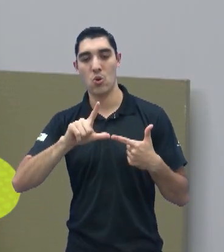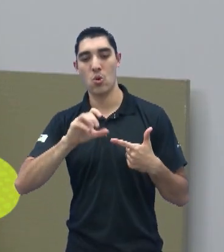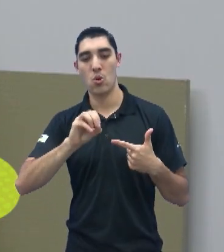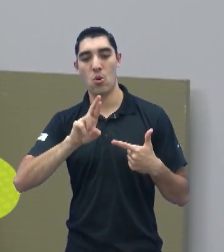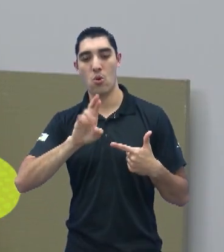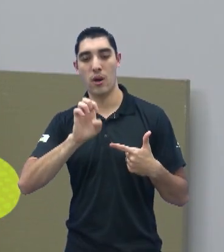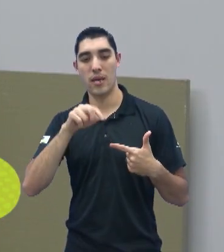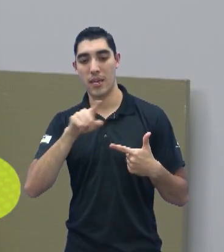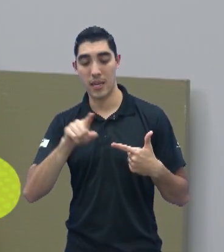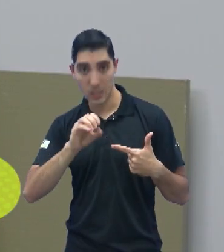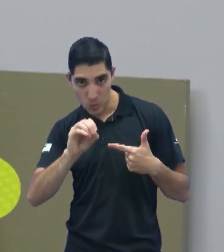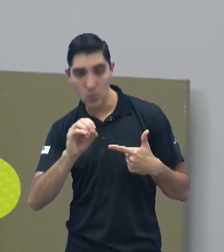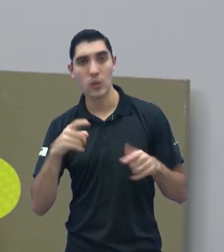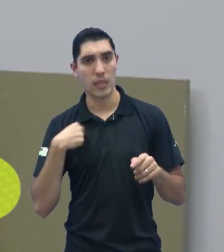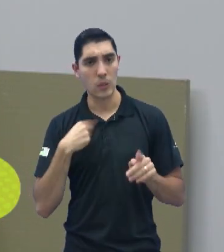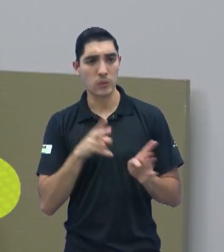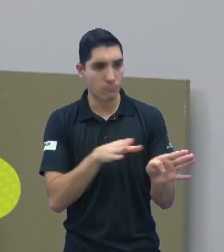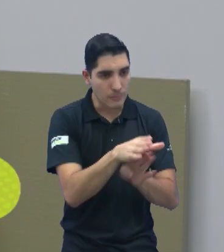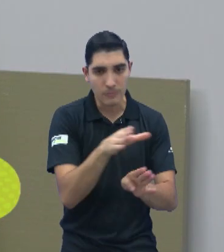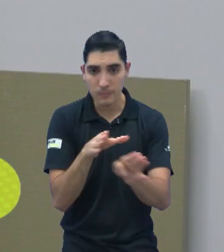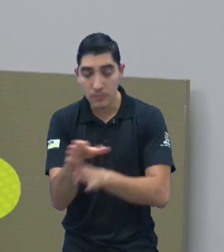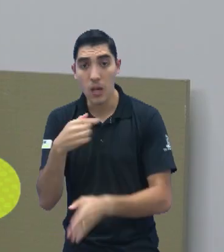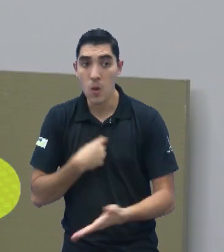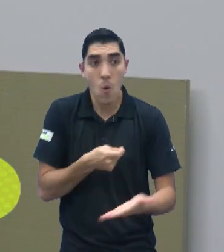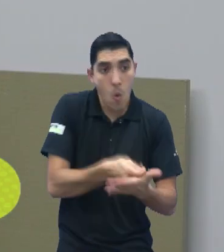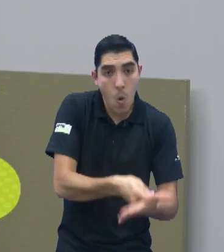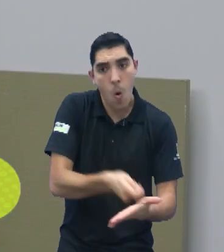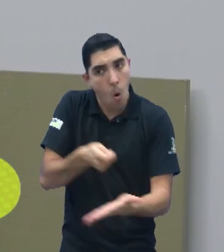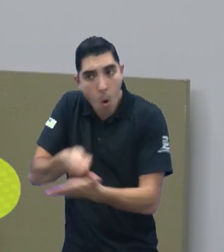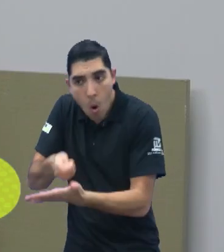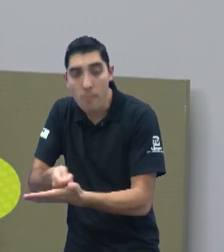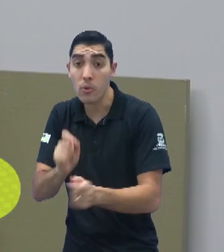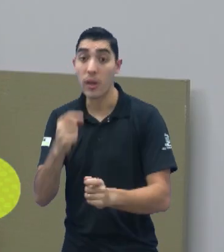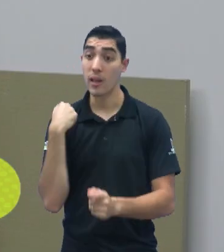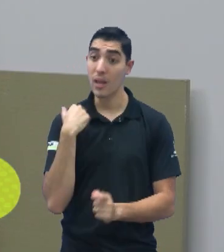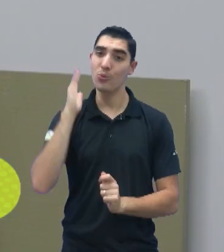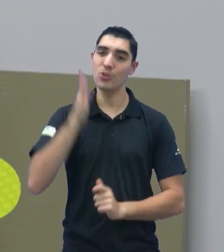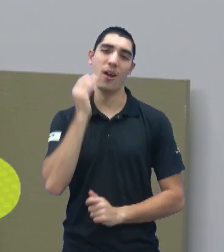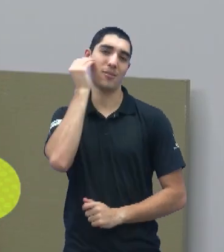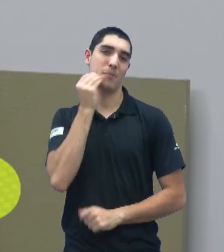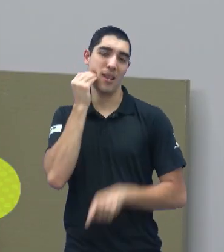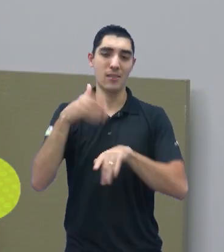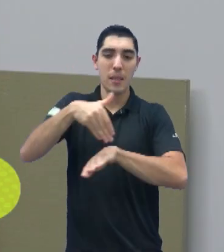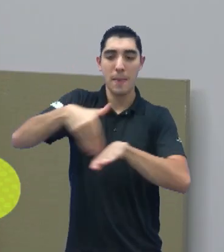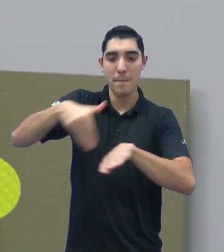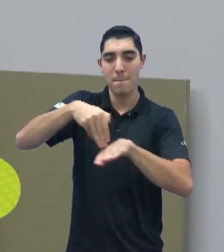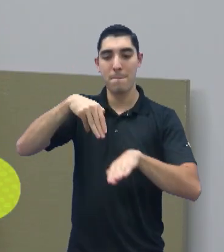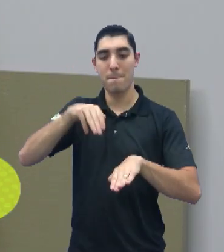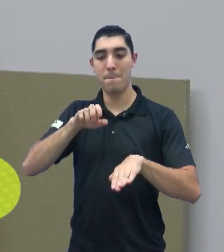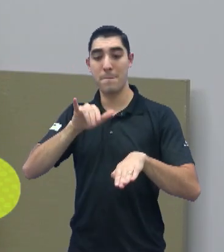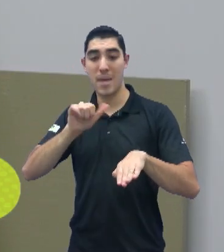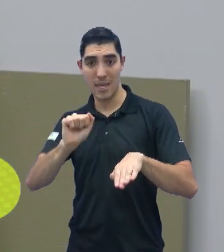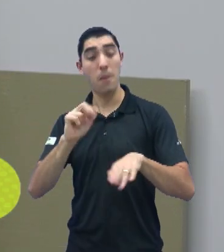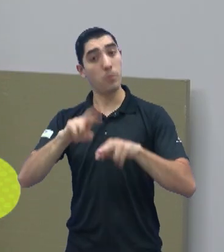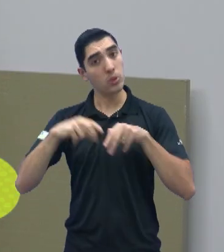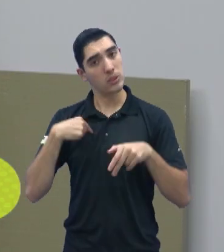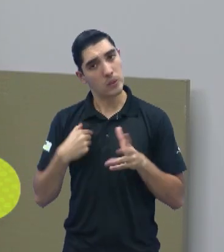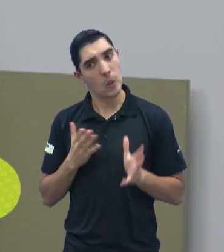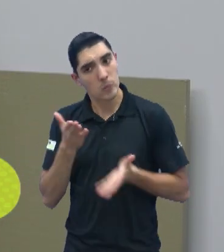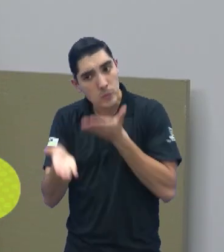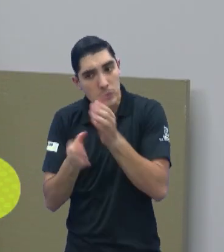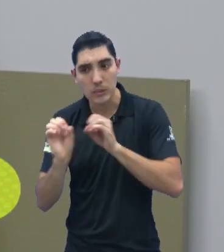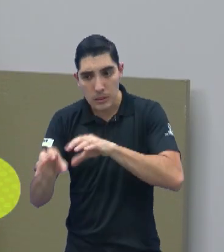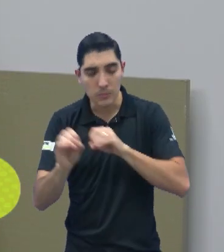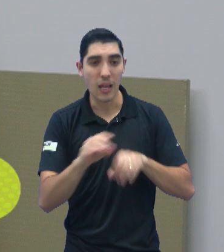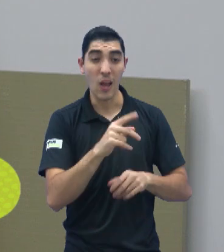cara, enquanto eu tô cobrando, né, cara, vocês têm que aproveitar que eu fui da posição de vocês aí pra eu poder auxiliar vocês, né, cara. Então, eles sofrem